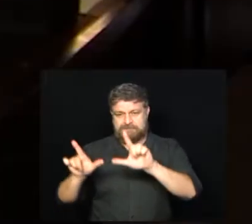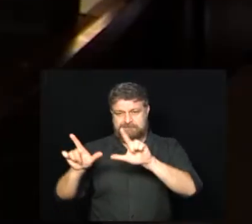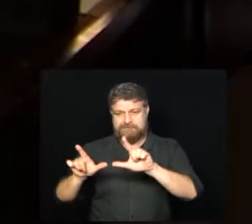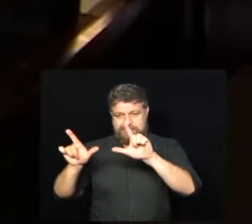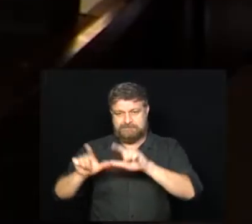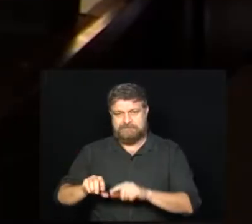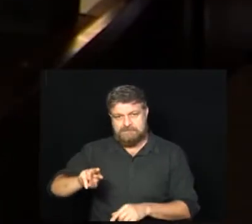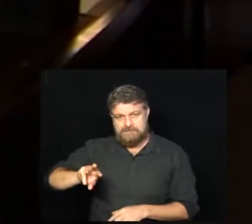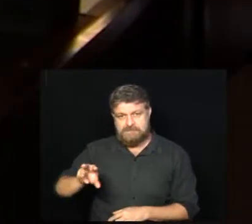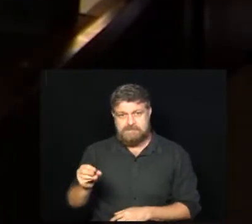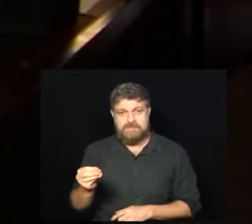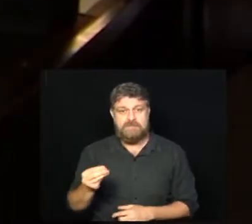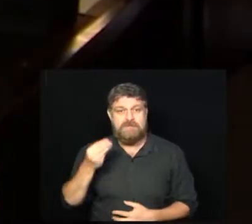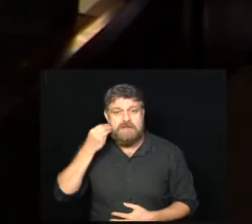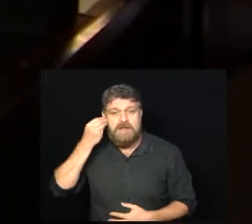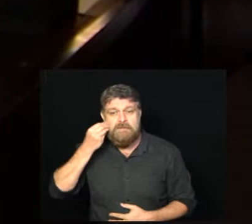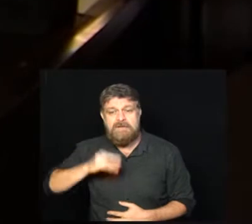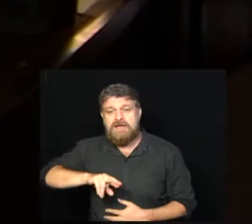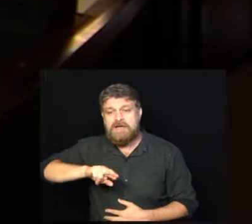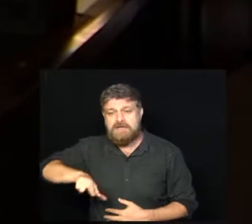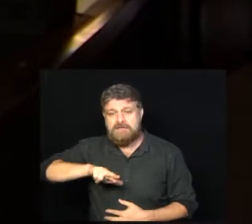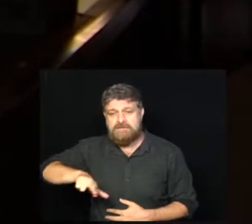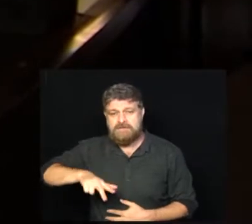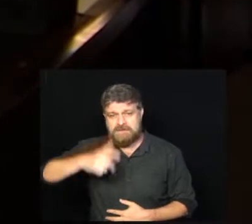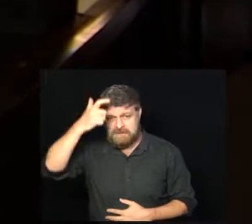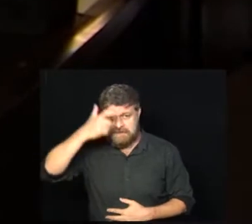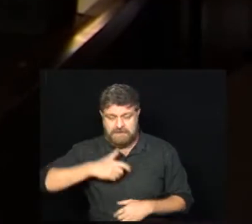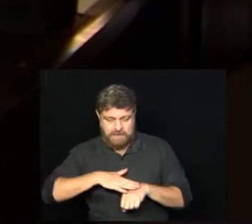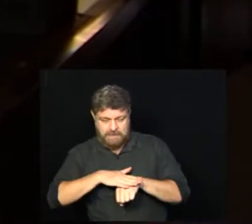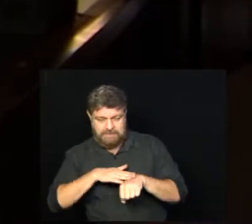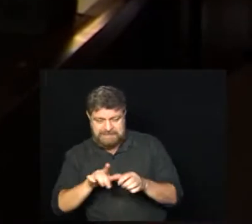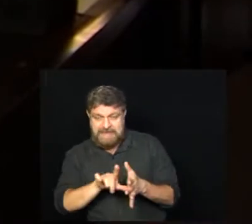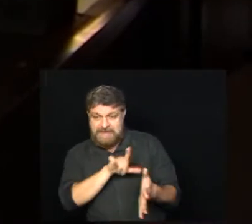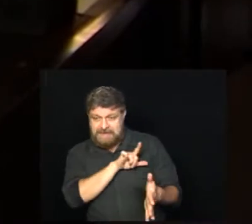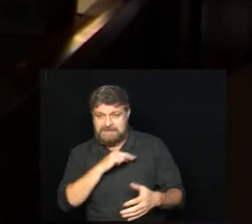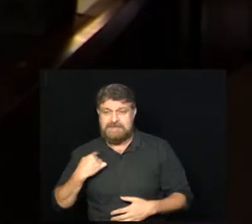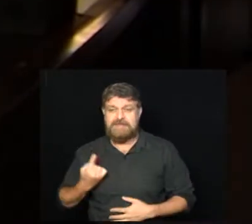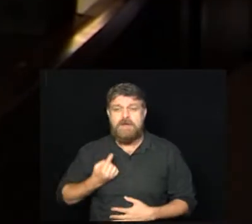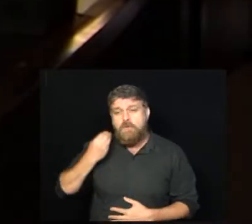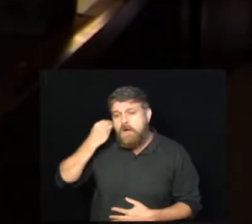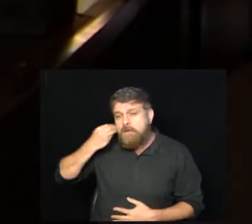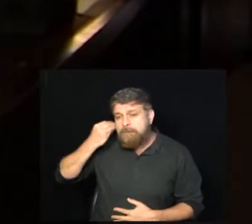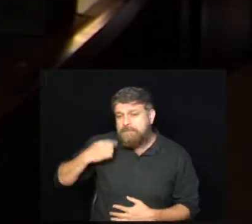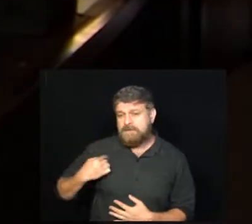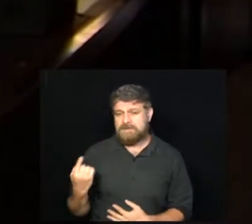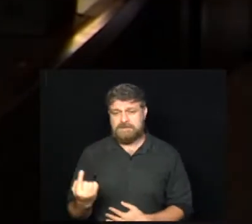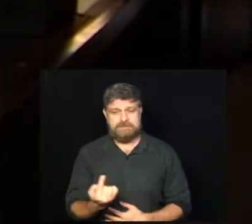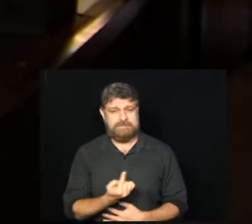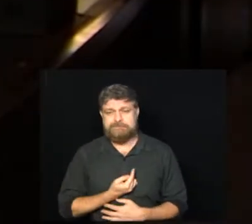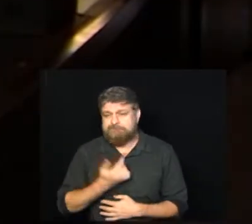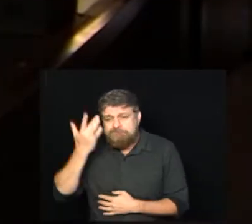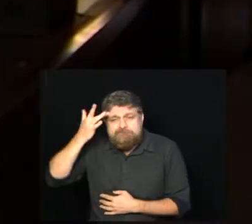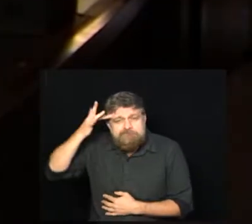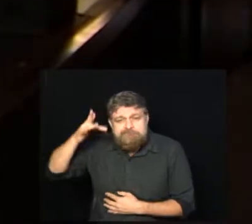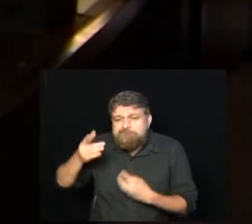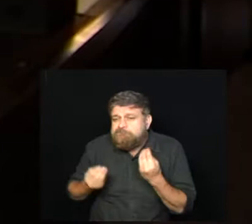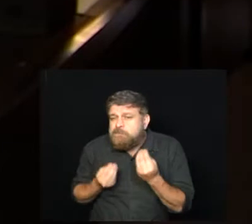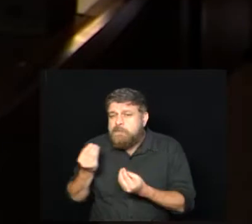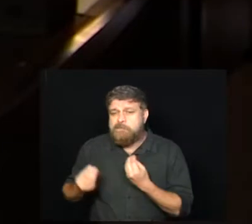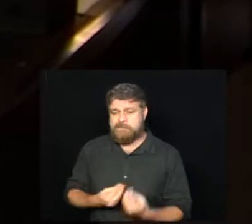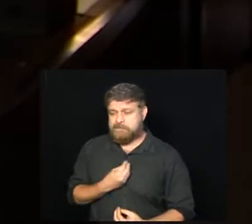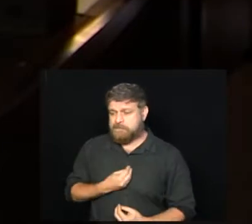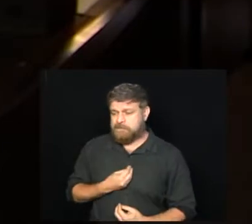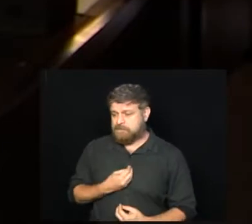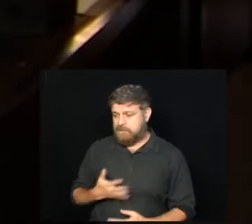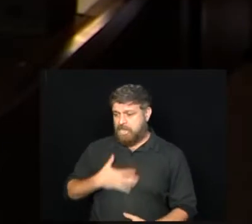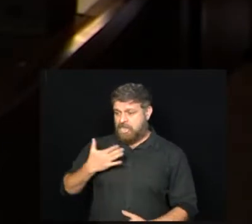uma experiência muito diferente, como eu falava com você antes da gente começar aqui, é uma experiência na qual a gente não sabe muito bem o que está vivendo. Como